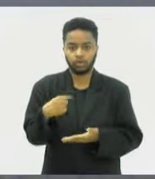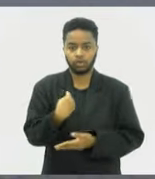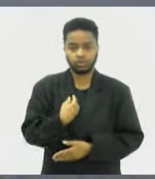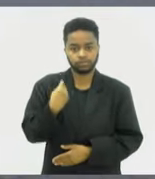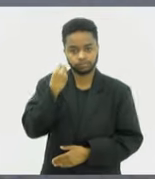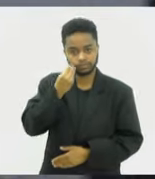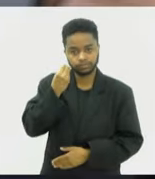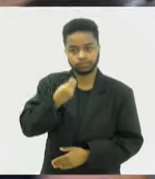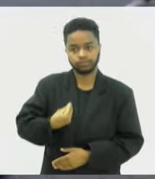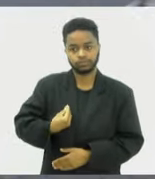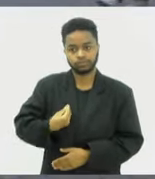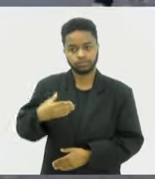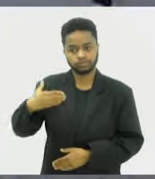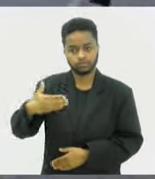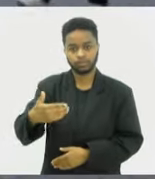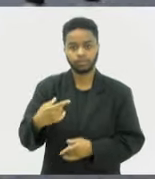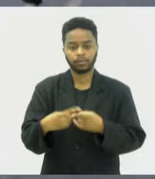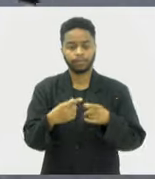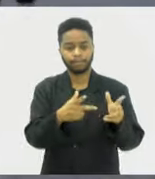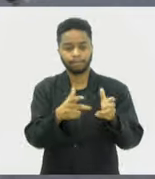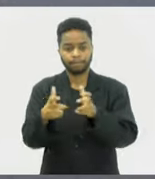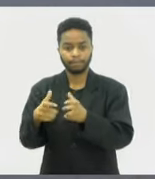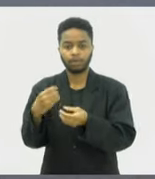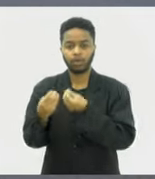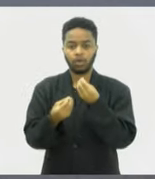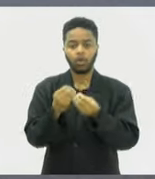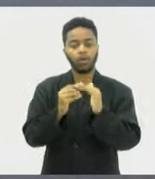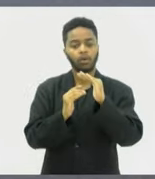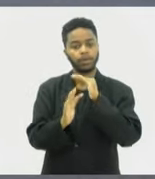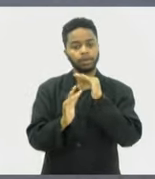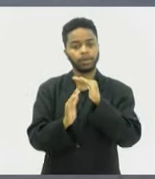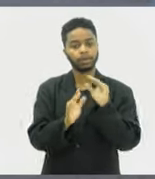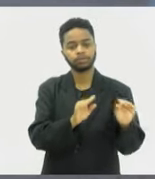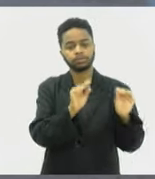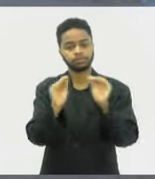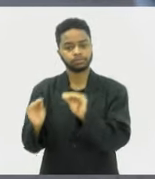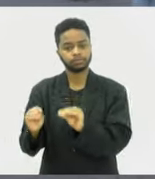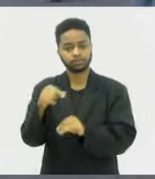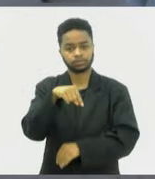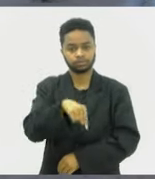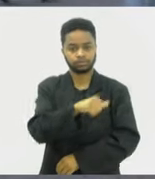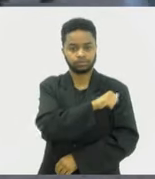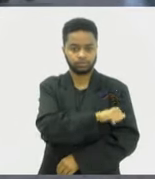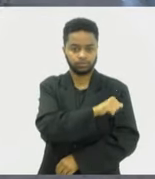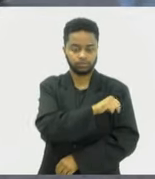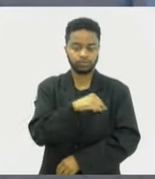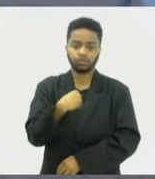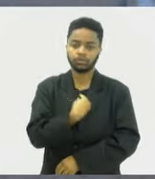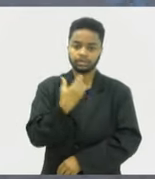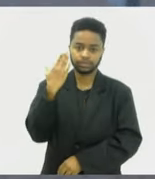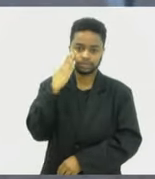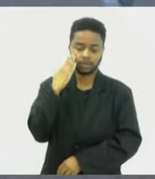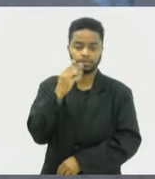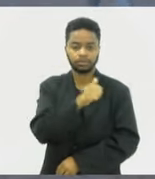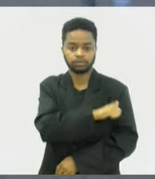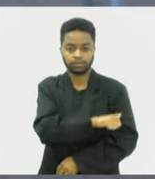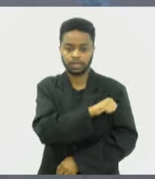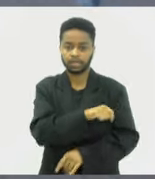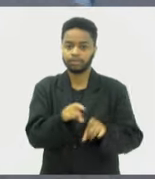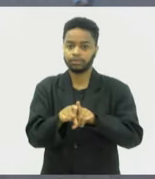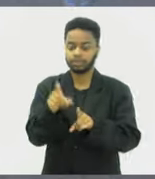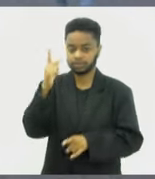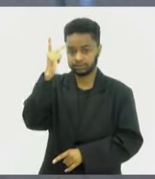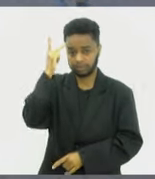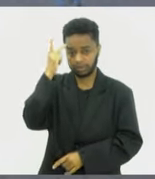passando, observadas as questões dos fluxos de imigração constantes. A gente sabe que Rio de Janeiro e São Paulo são dos maiores